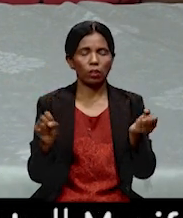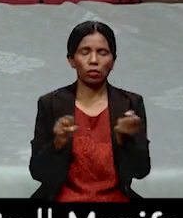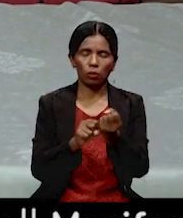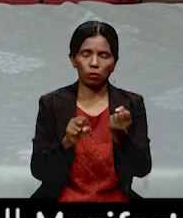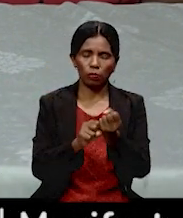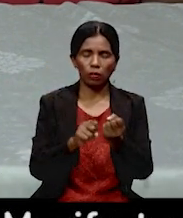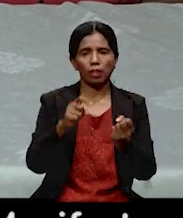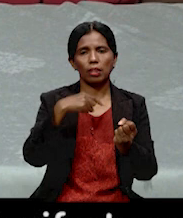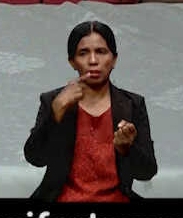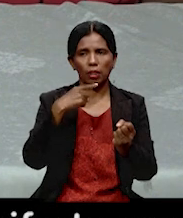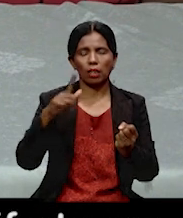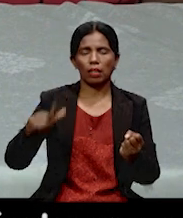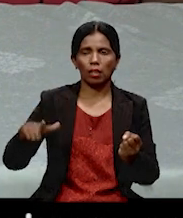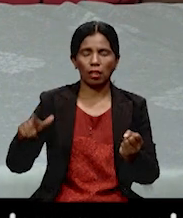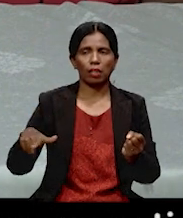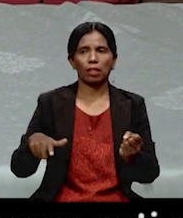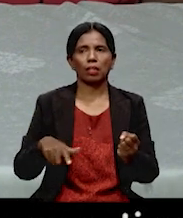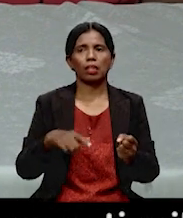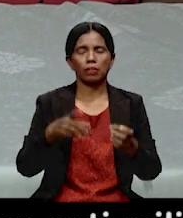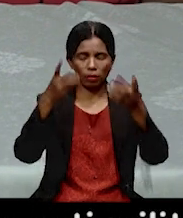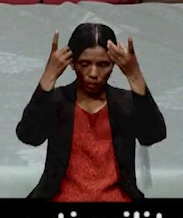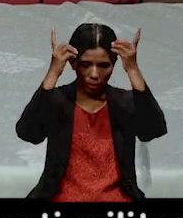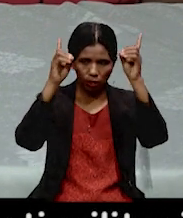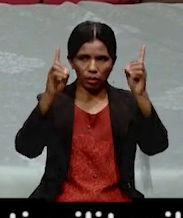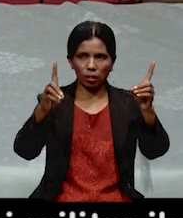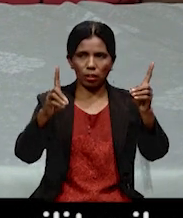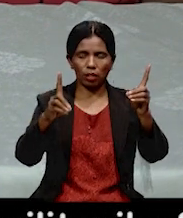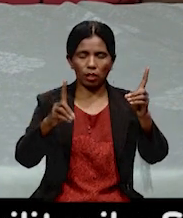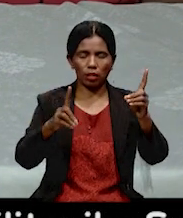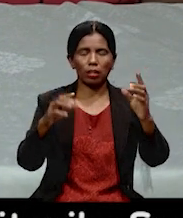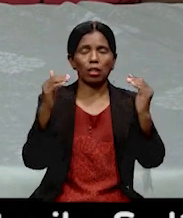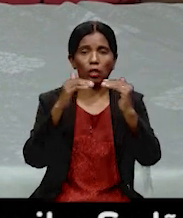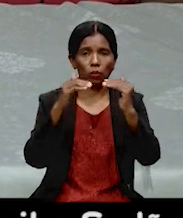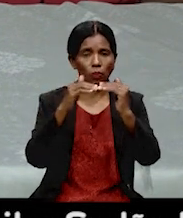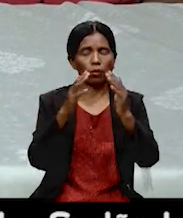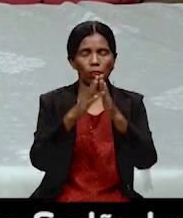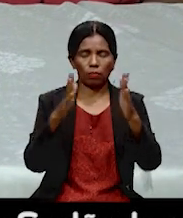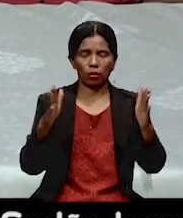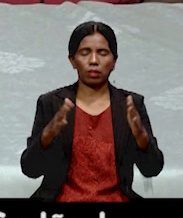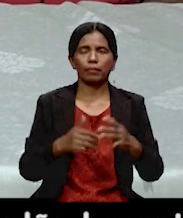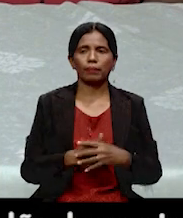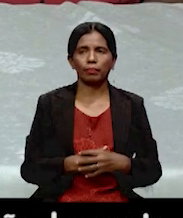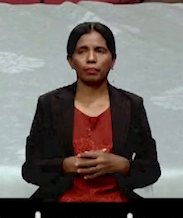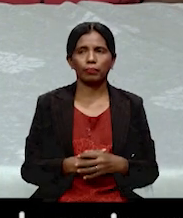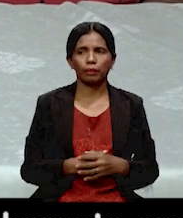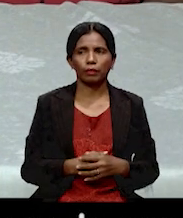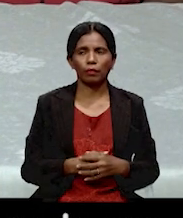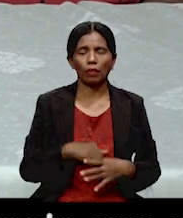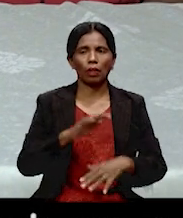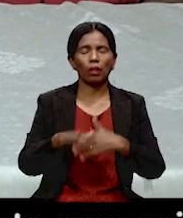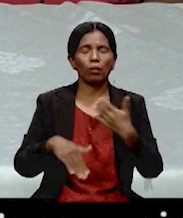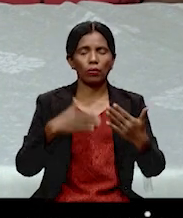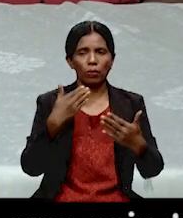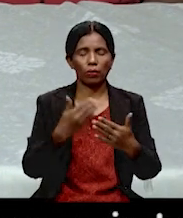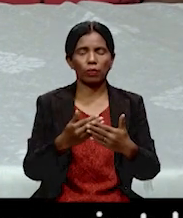orsida congressista sira makse decide ia conferência extraordinária ni rasik. Total congressista sira